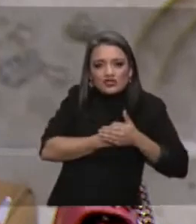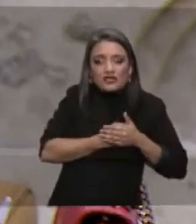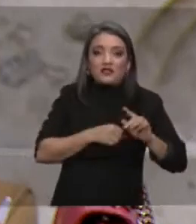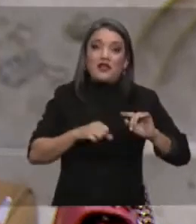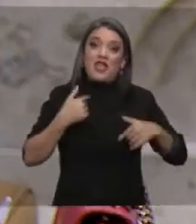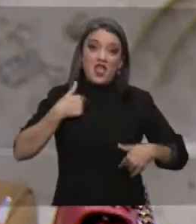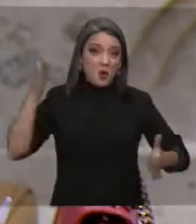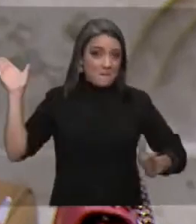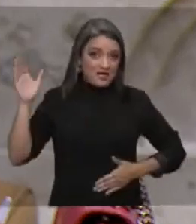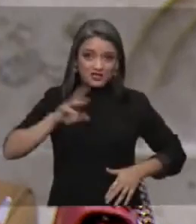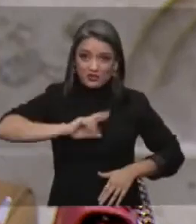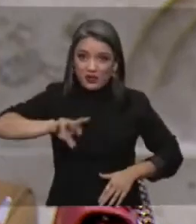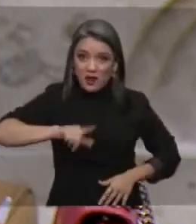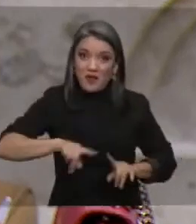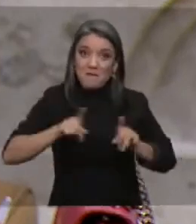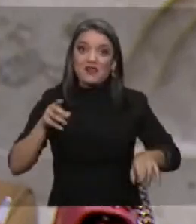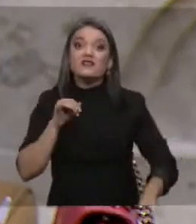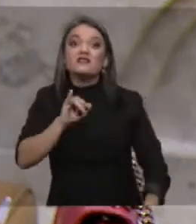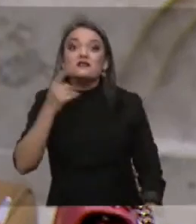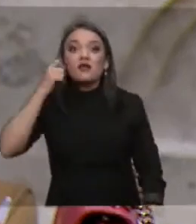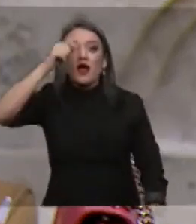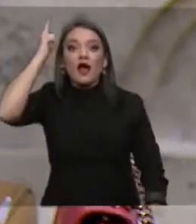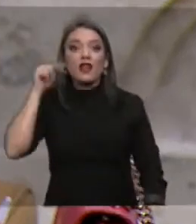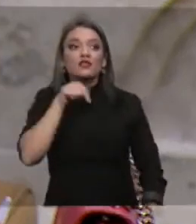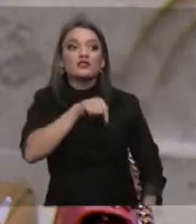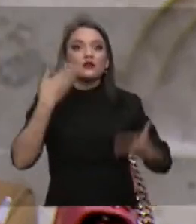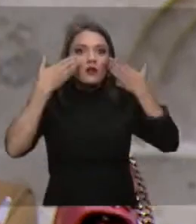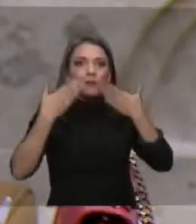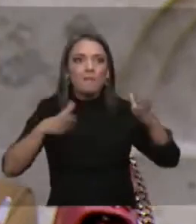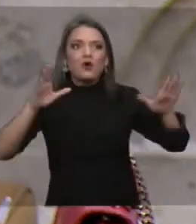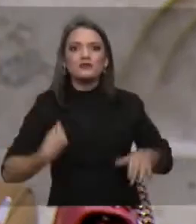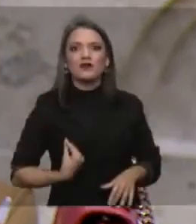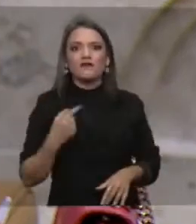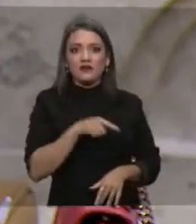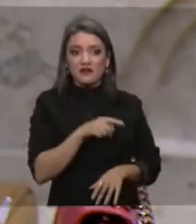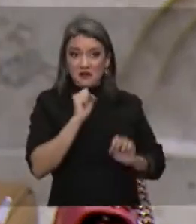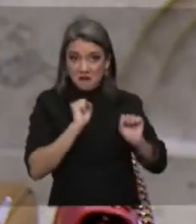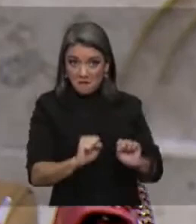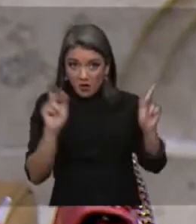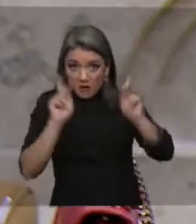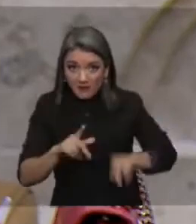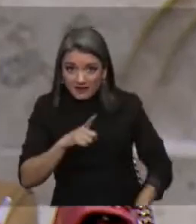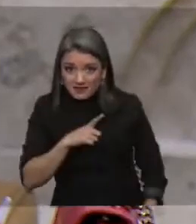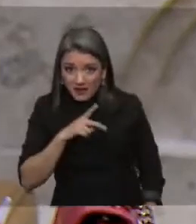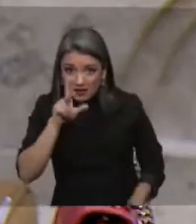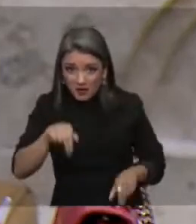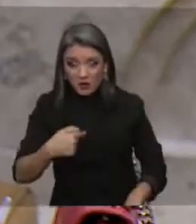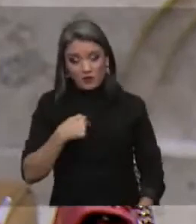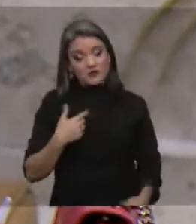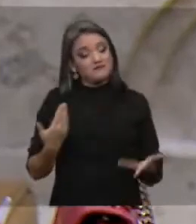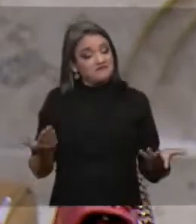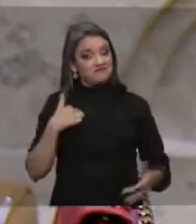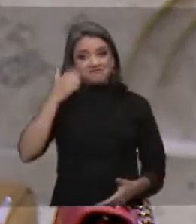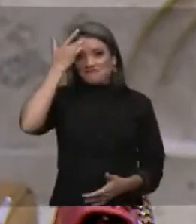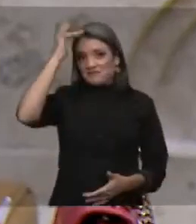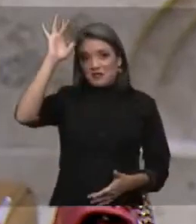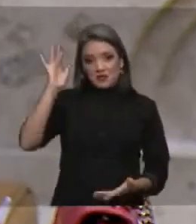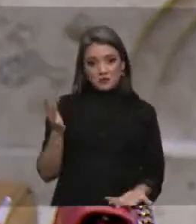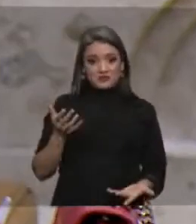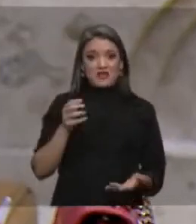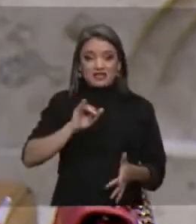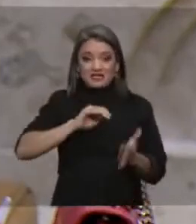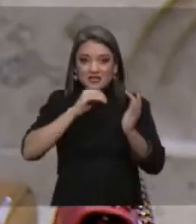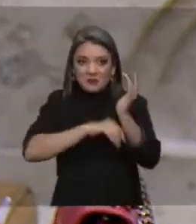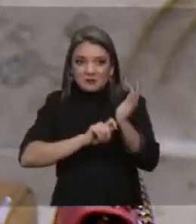ministro Alexandre de Moraes for quebrado, se ele pode ter a mesma paz que eu estou tendo. Eu não sei se o sigilo